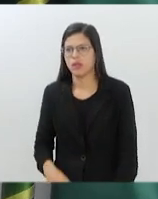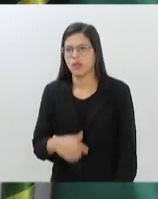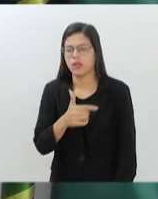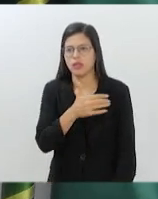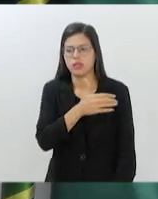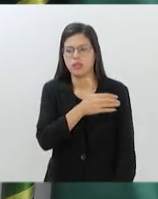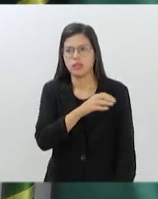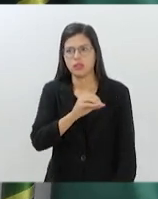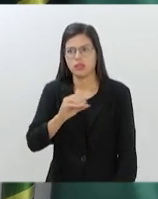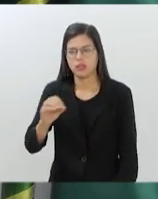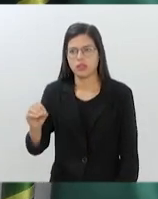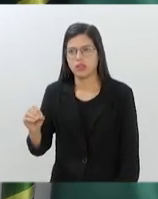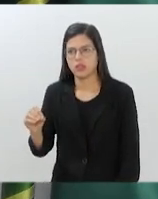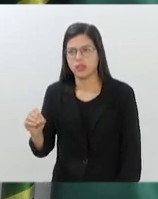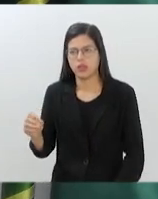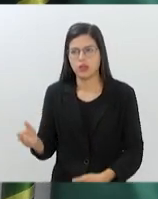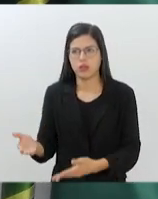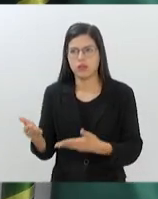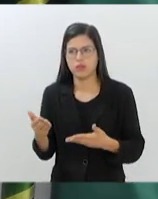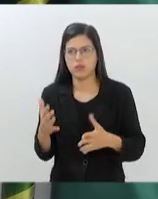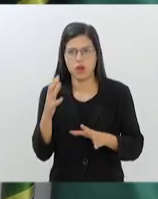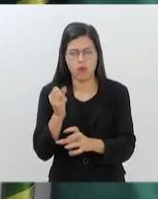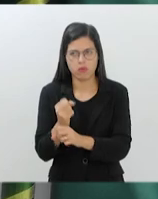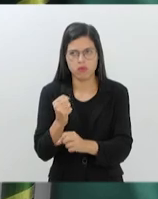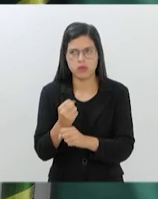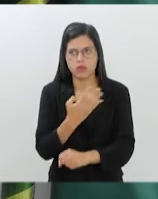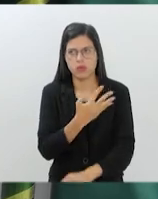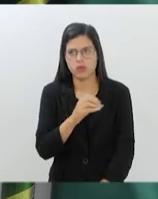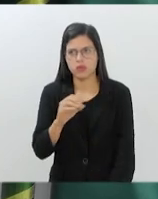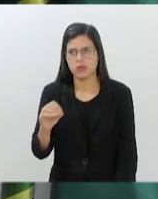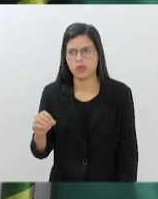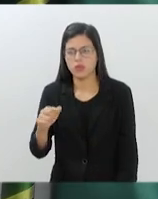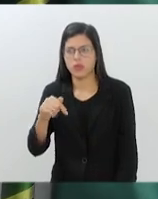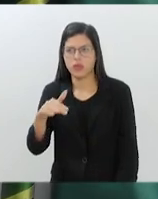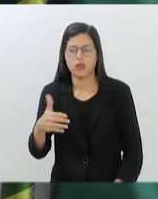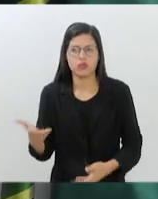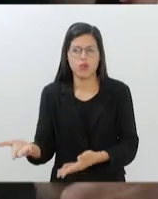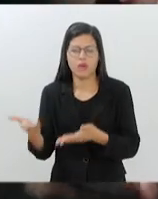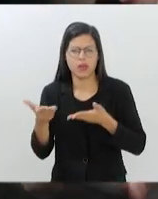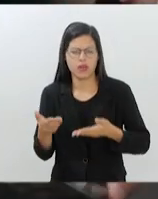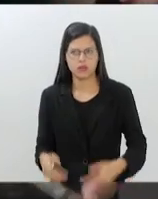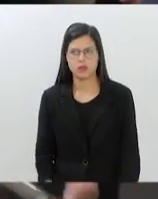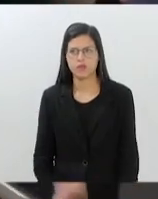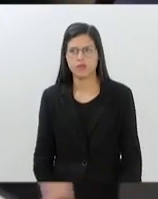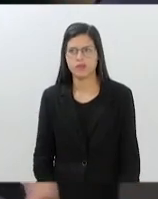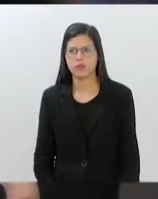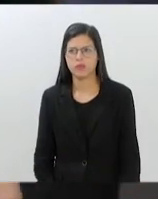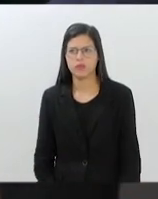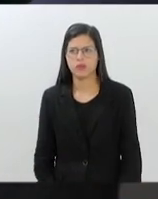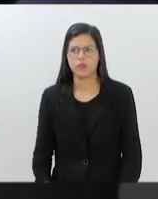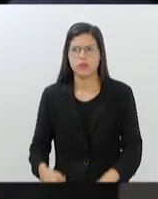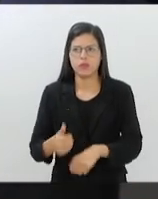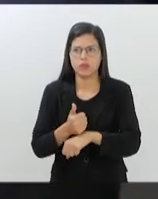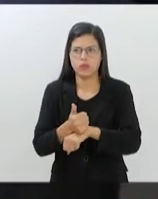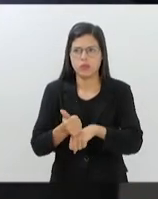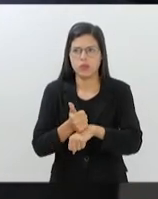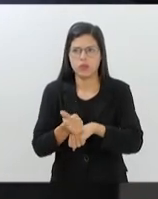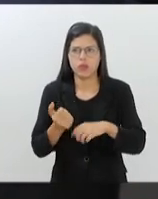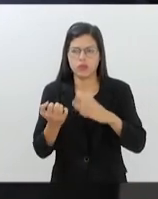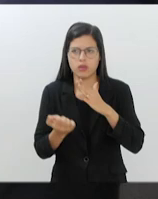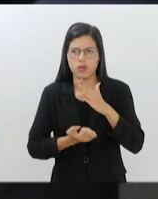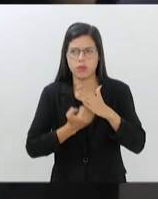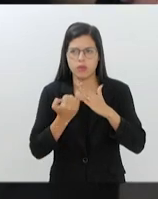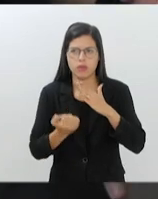dias para o evento totalizando 400 quem foram os convidados os convidados são funcionários da empresa